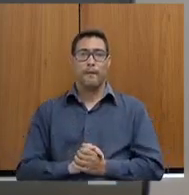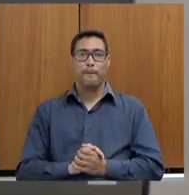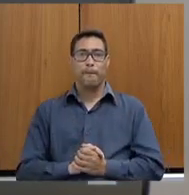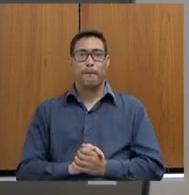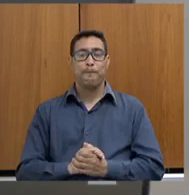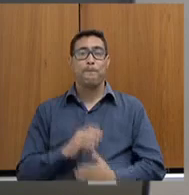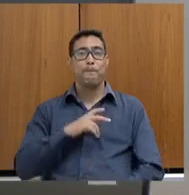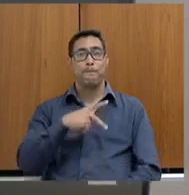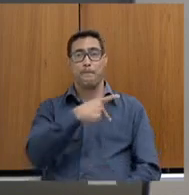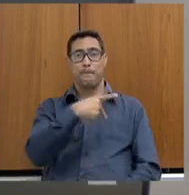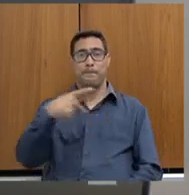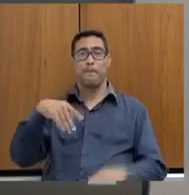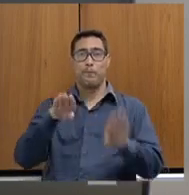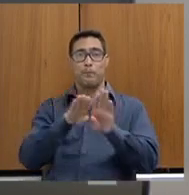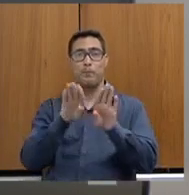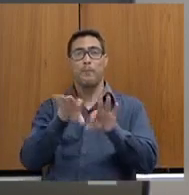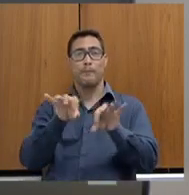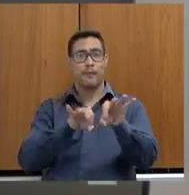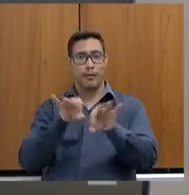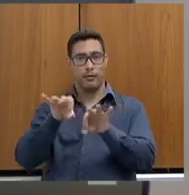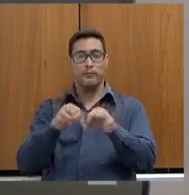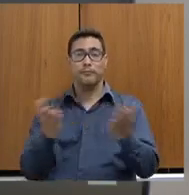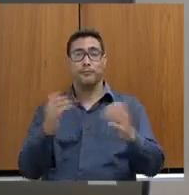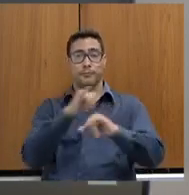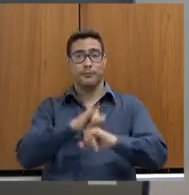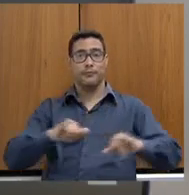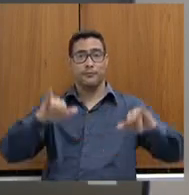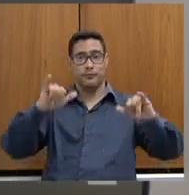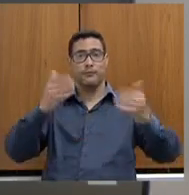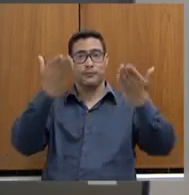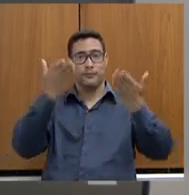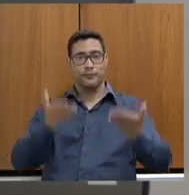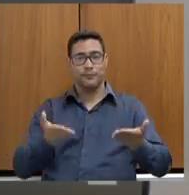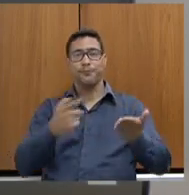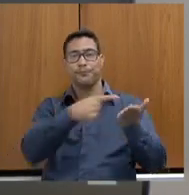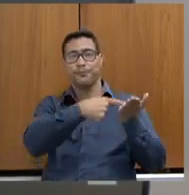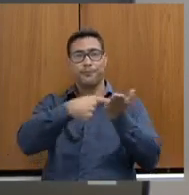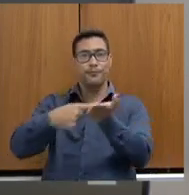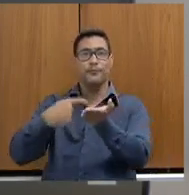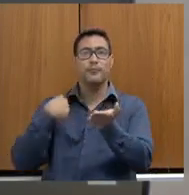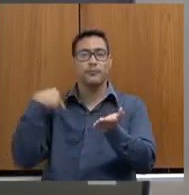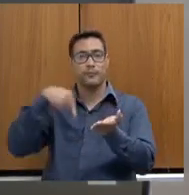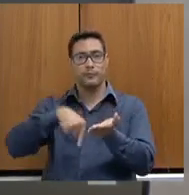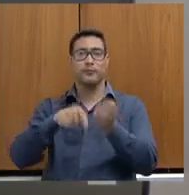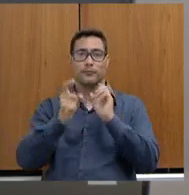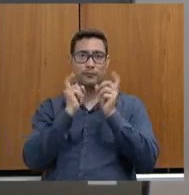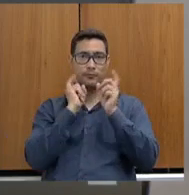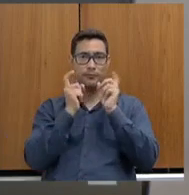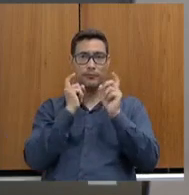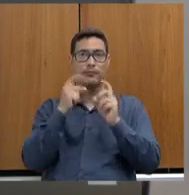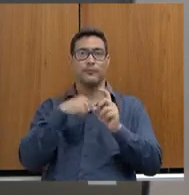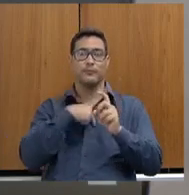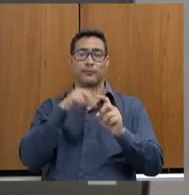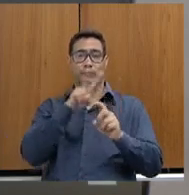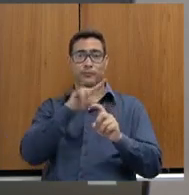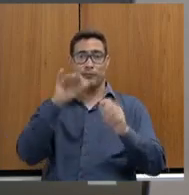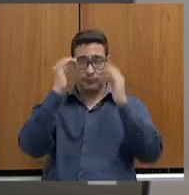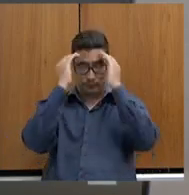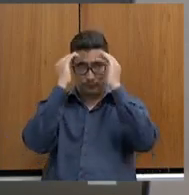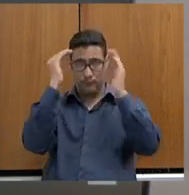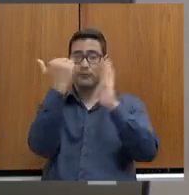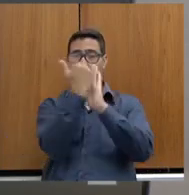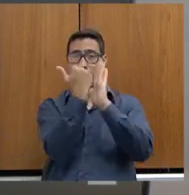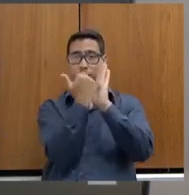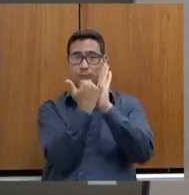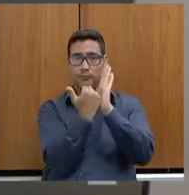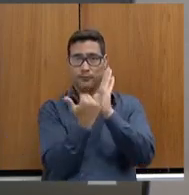Presidência, tendo em vista a organização dos trabalhos, comunica aos parlamentares e aos convidados que os atos desta reunião obedecerão as seguintes normas e